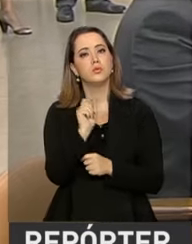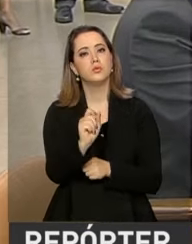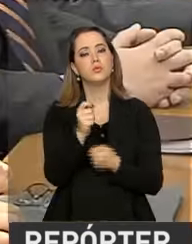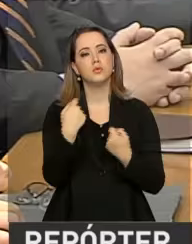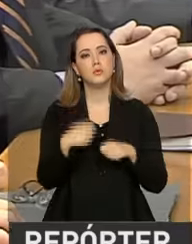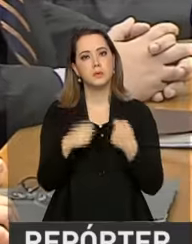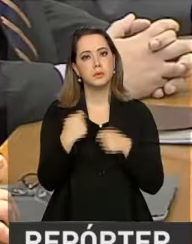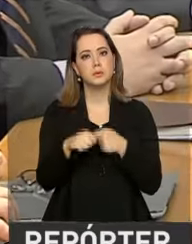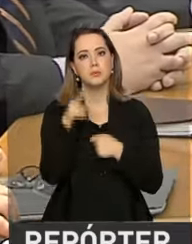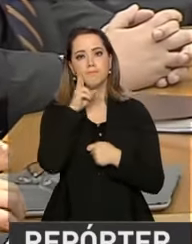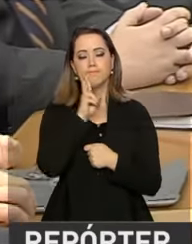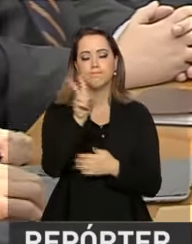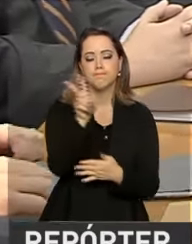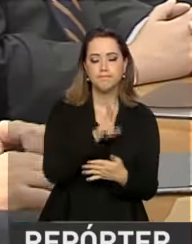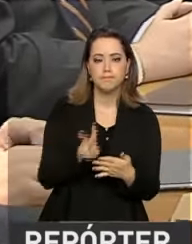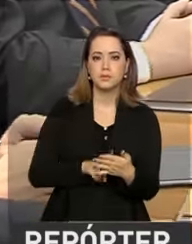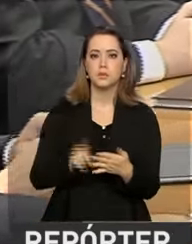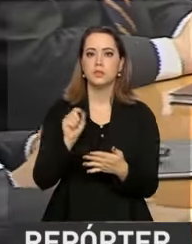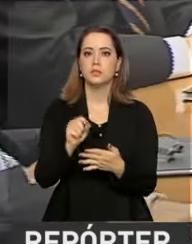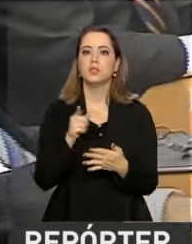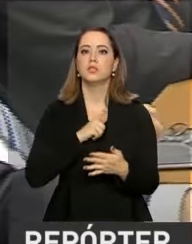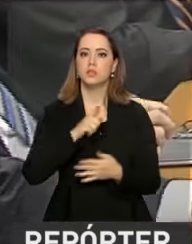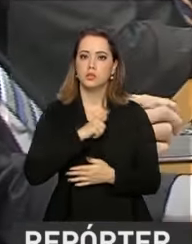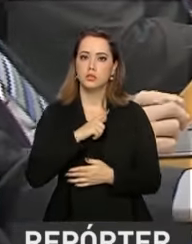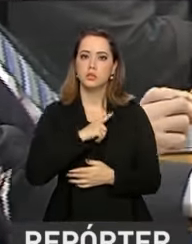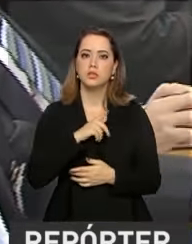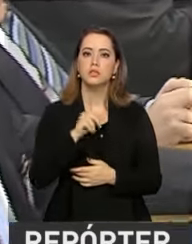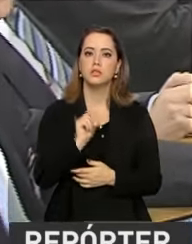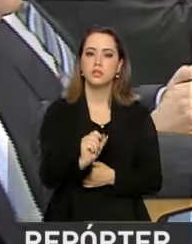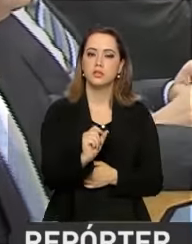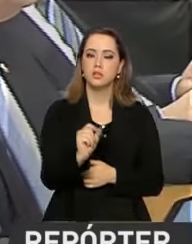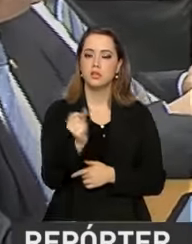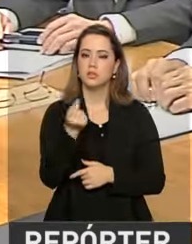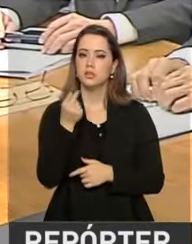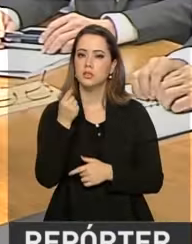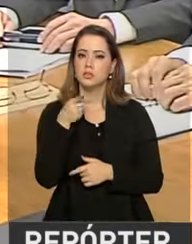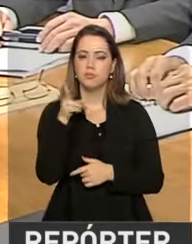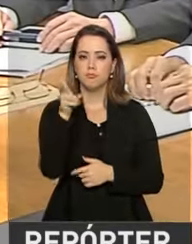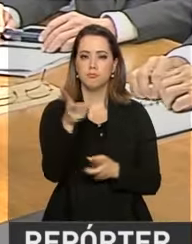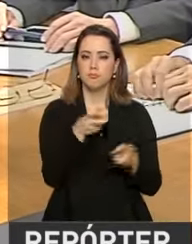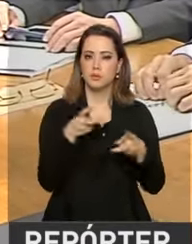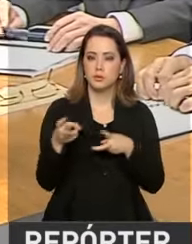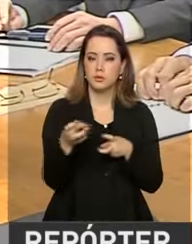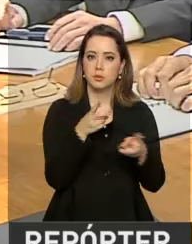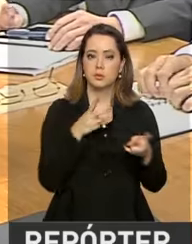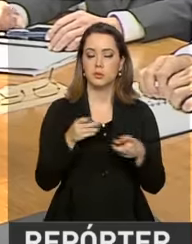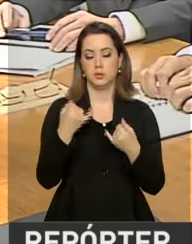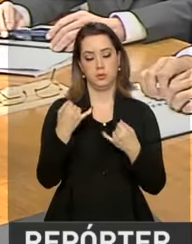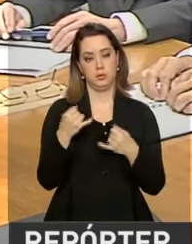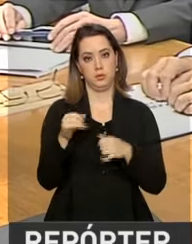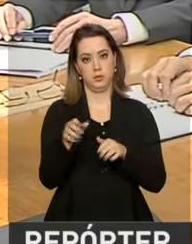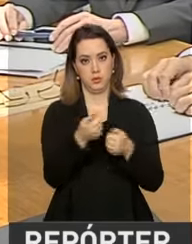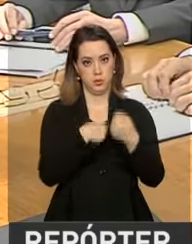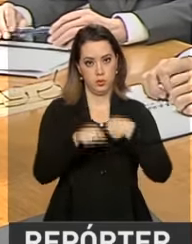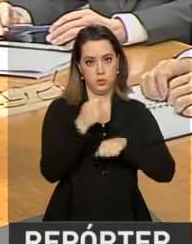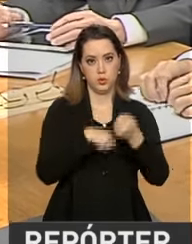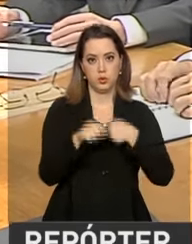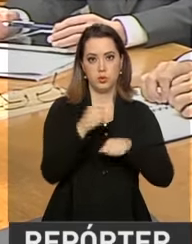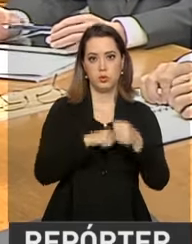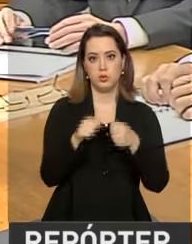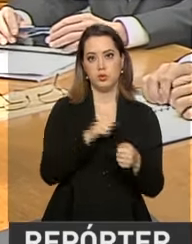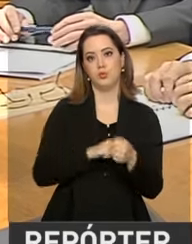que ainda há indícios de que a economia está operando com ociosidade e que há incertezas no cenário externo.